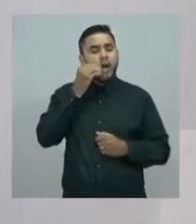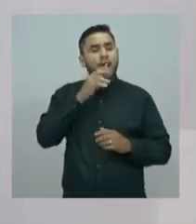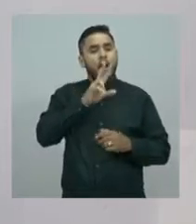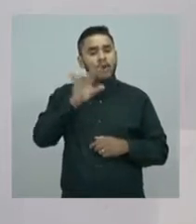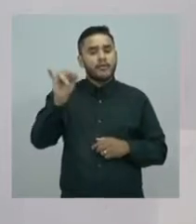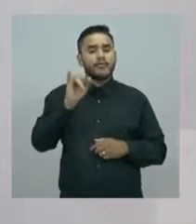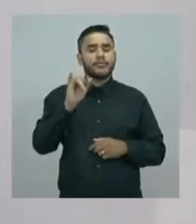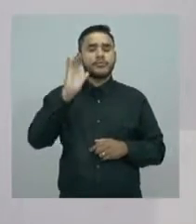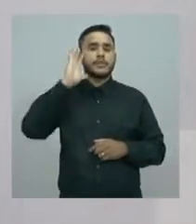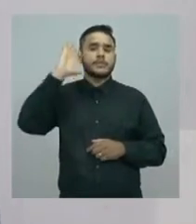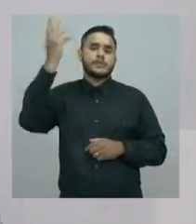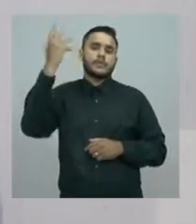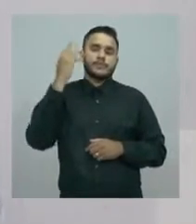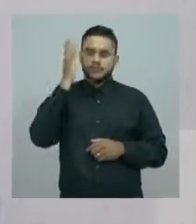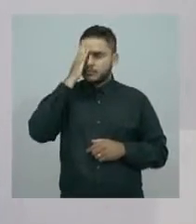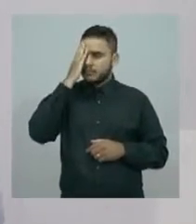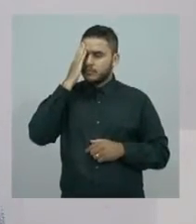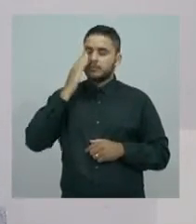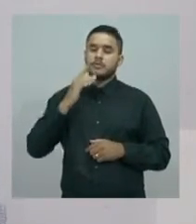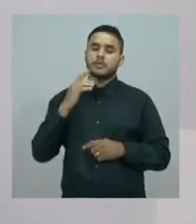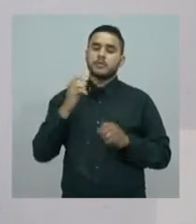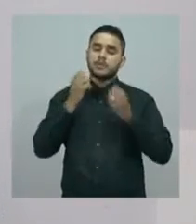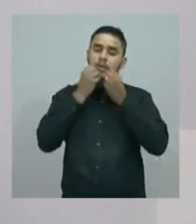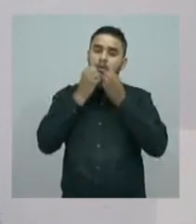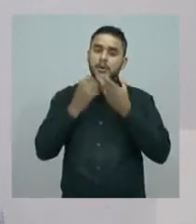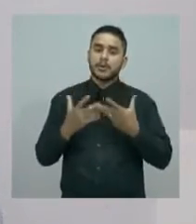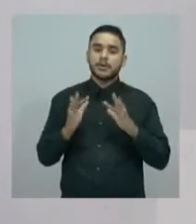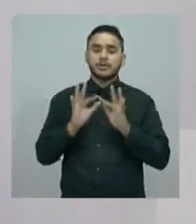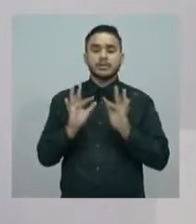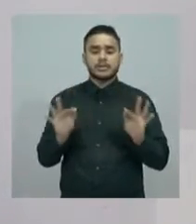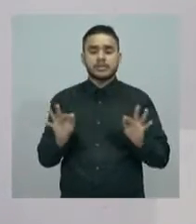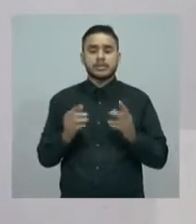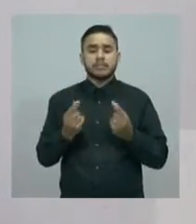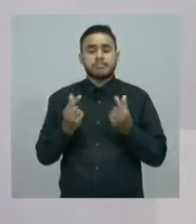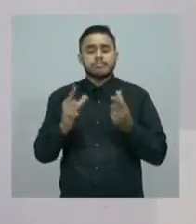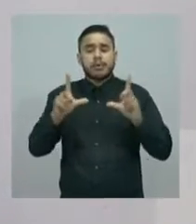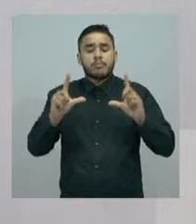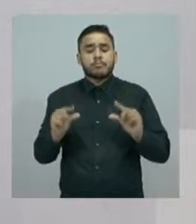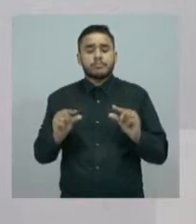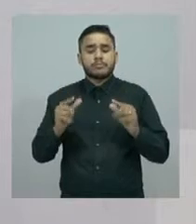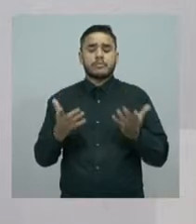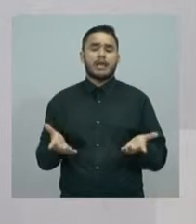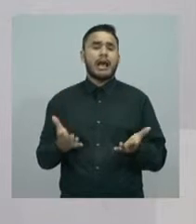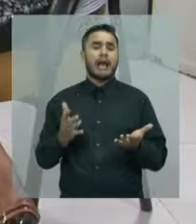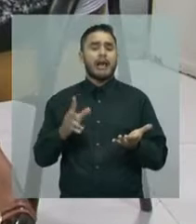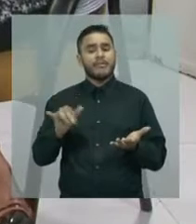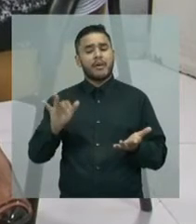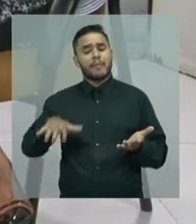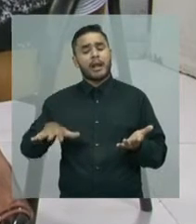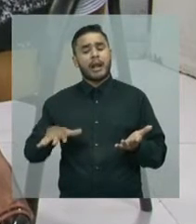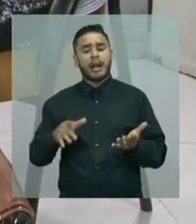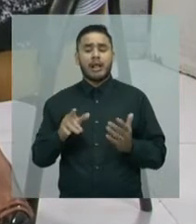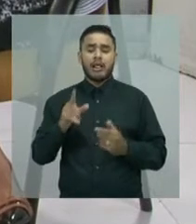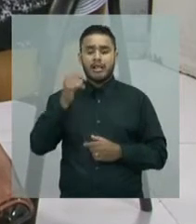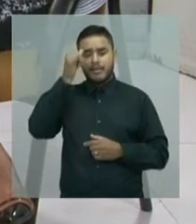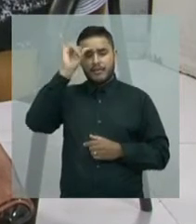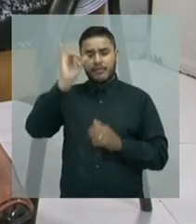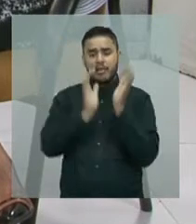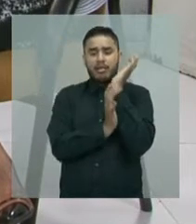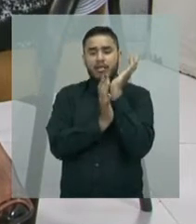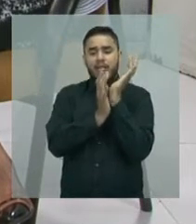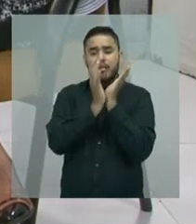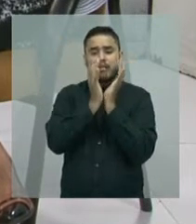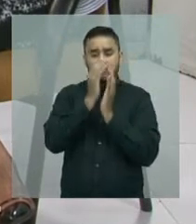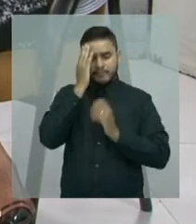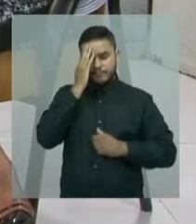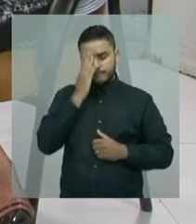resolução à sociedade de uma maneira mais simples, mais barata, mais desburocratizada. E também, como a senhora mencionou, que é